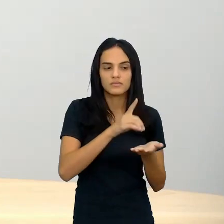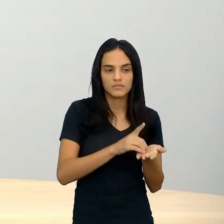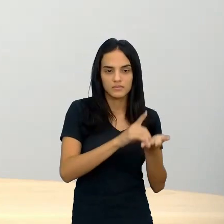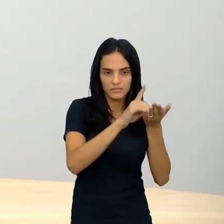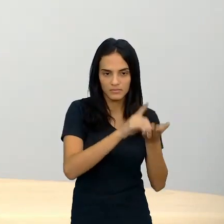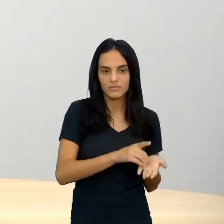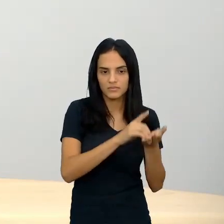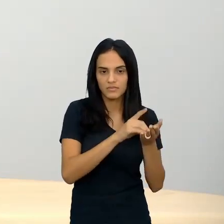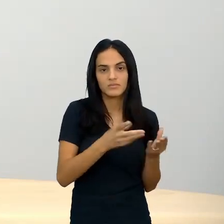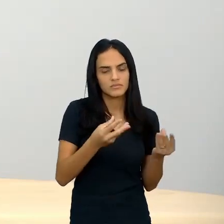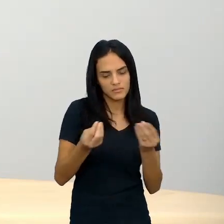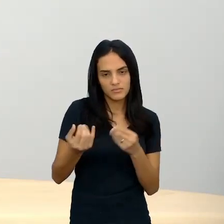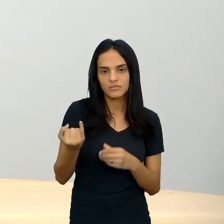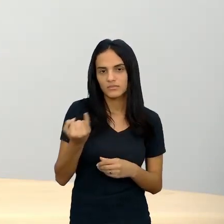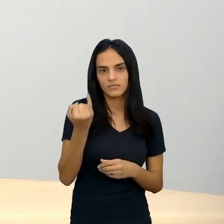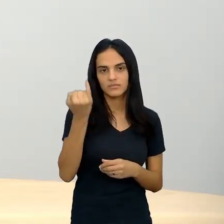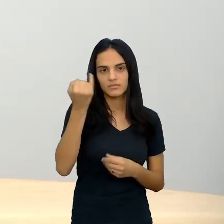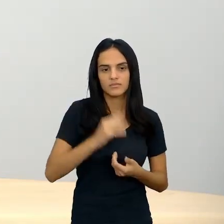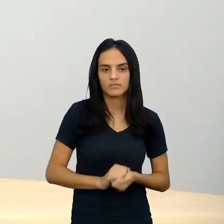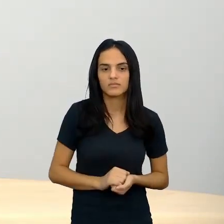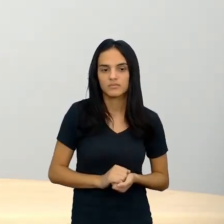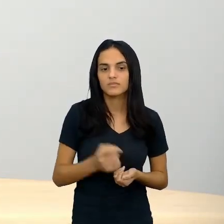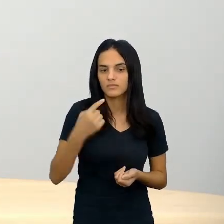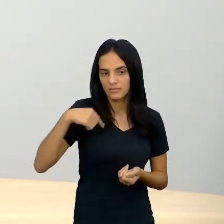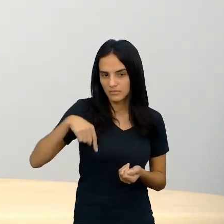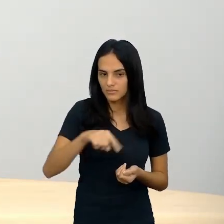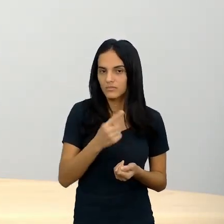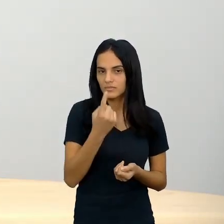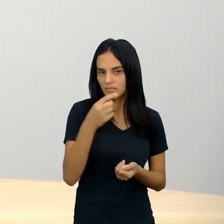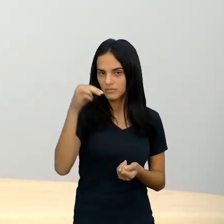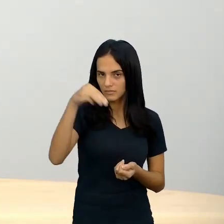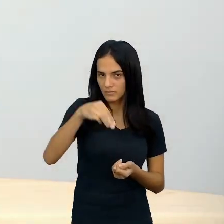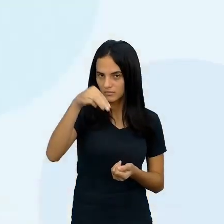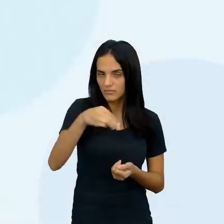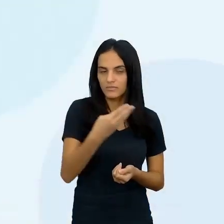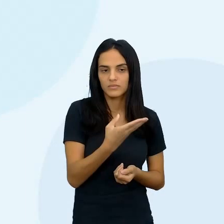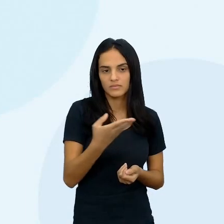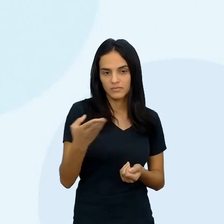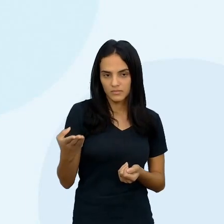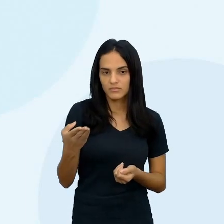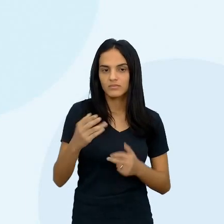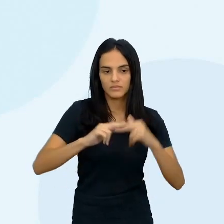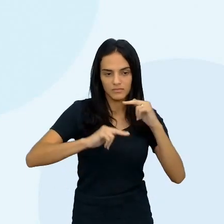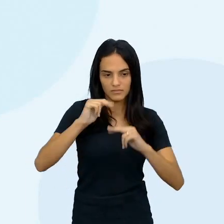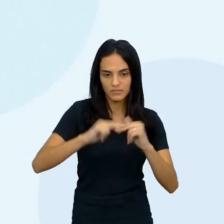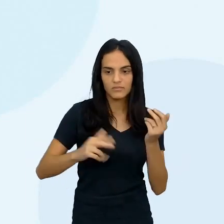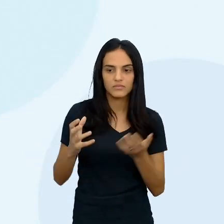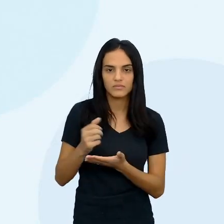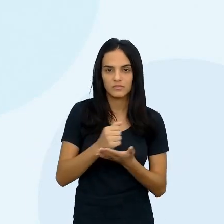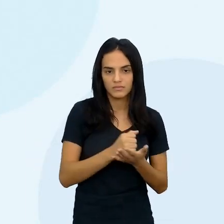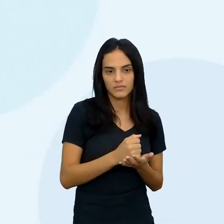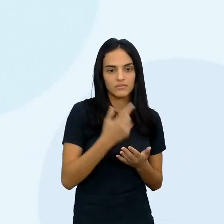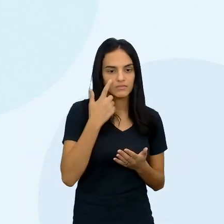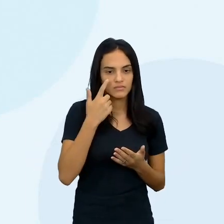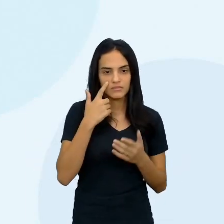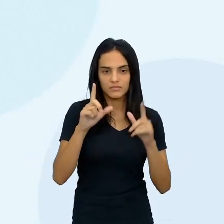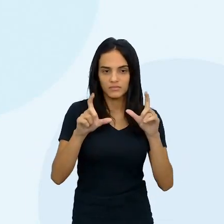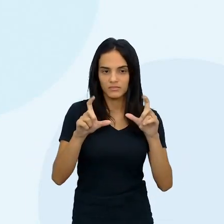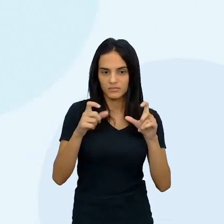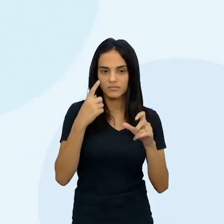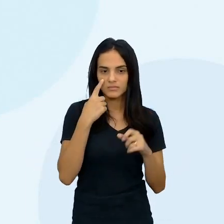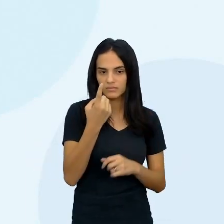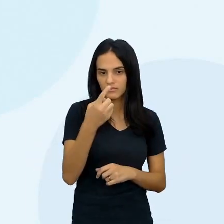bordo, ele é muito importante. Nós vamos dar 1 minuto para vocês pegarem os materiais. Então, na tela tem aí a próxima